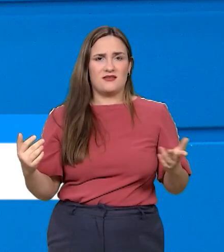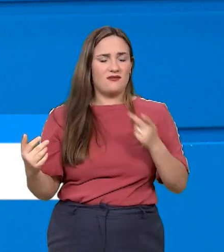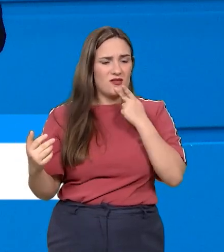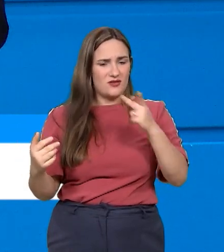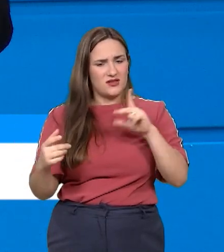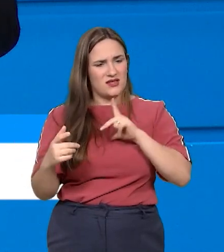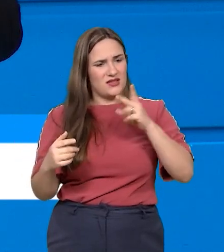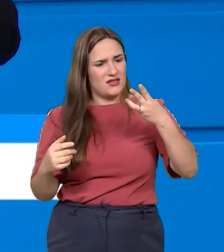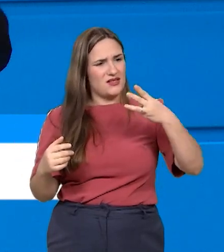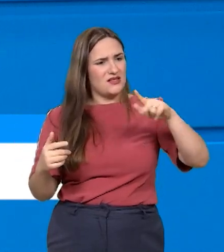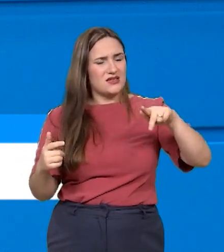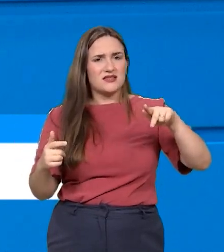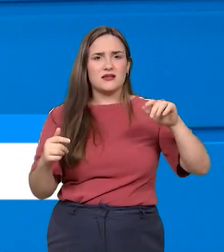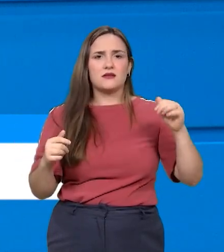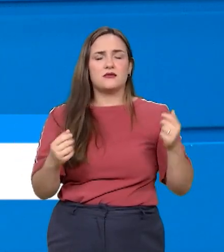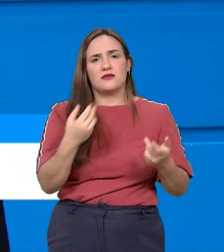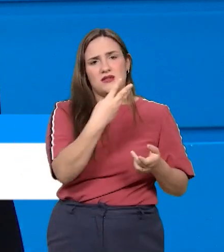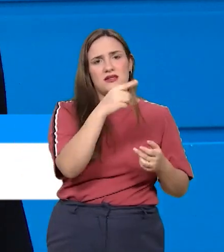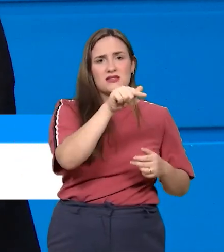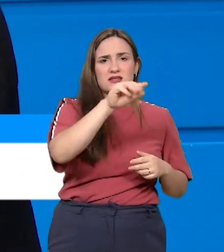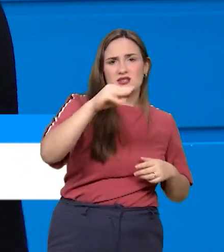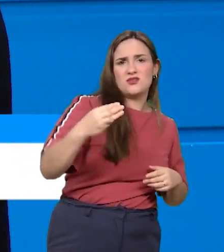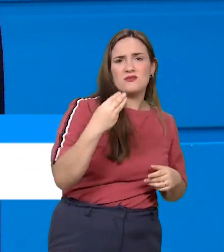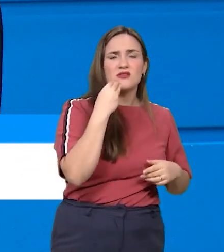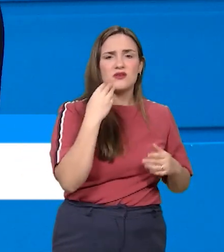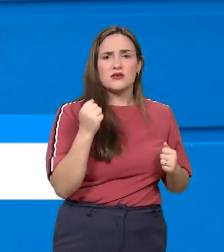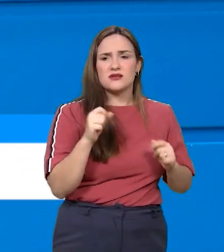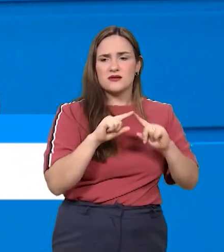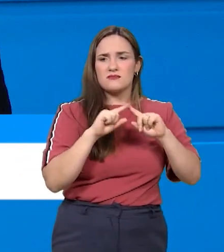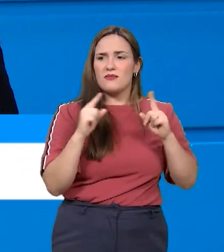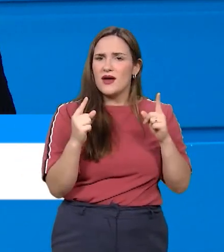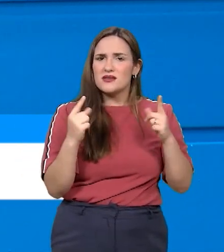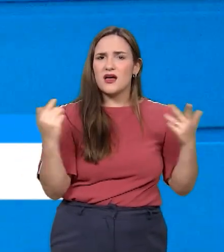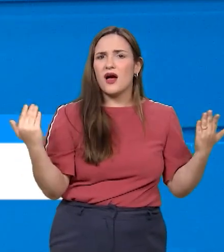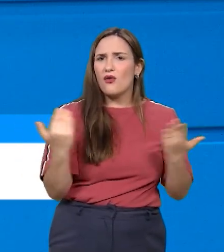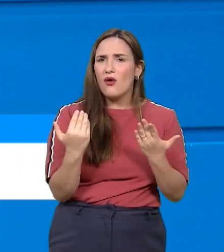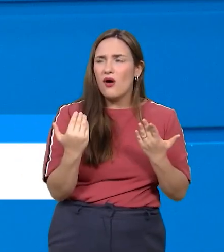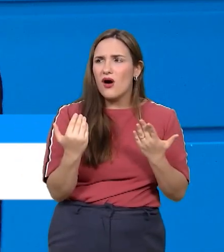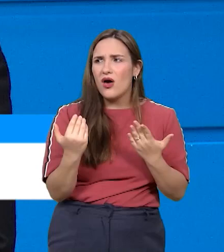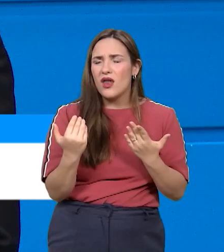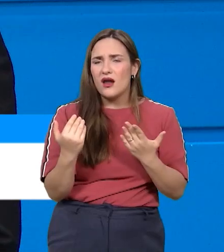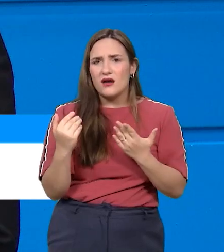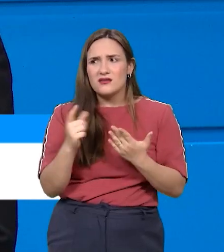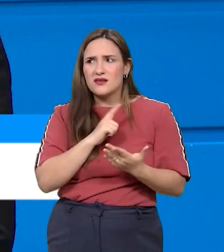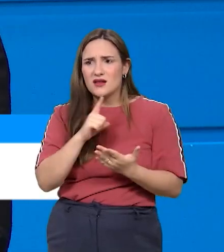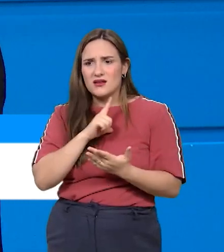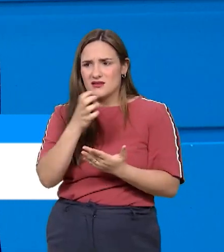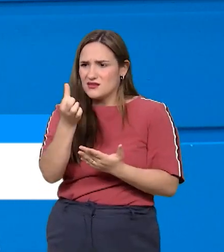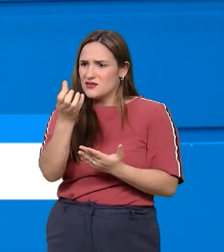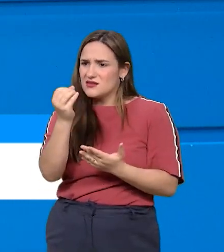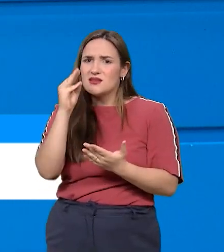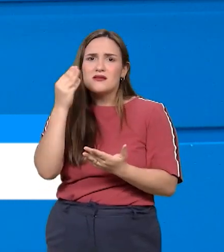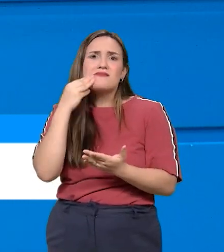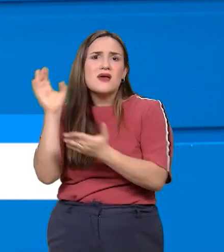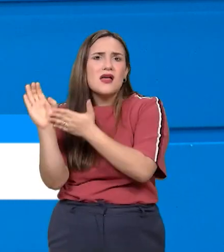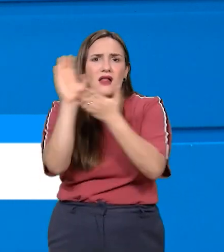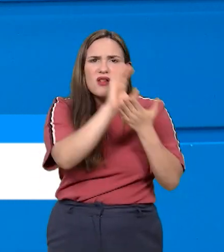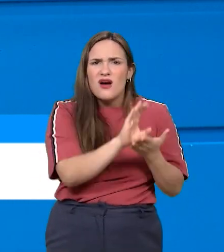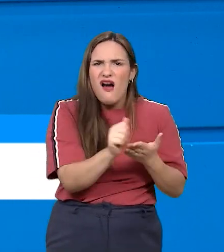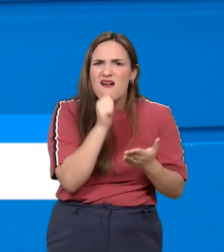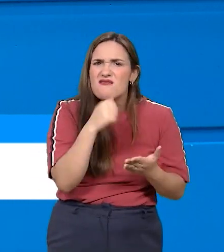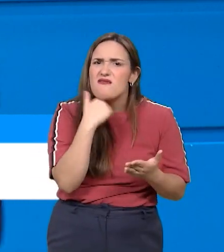alega nota ter déficit de 37 milhões. E por isso aumentou para R$ 45 a conta do